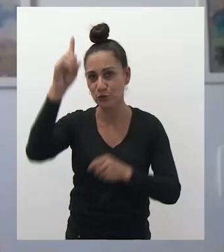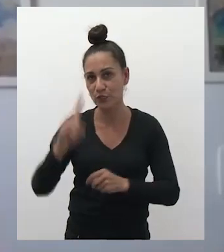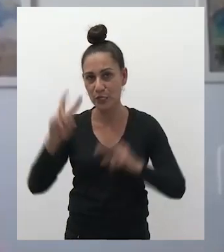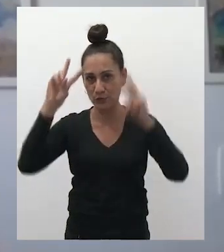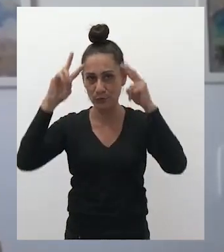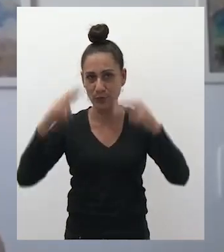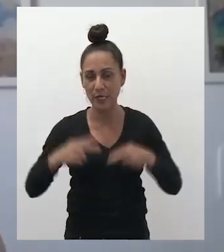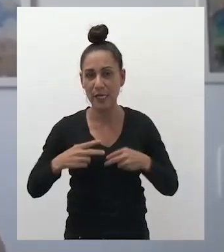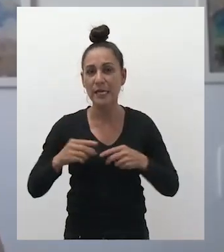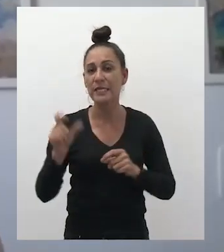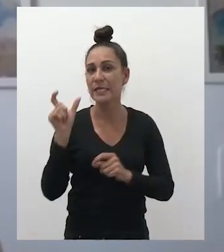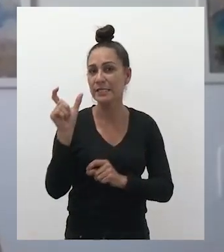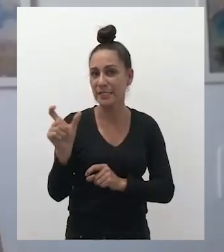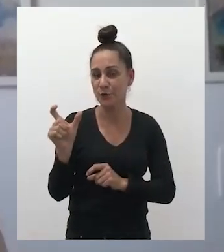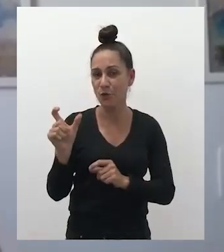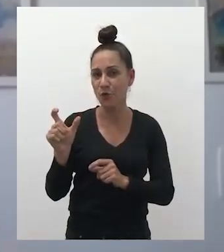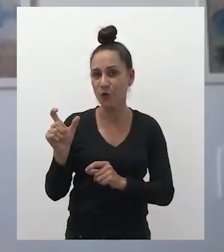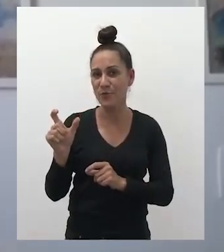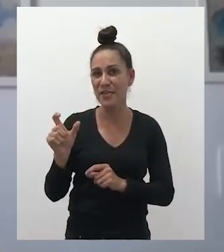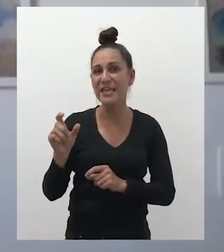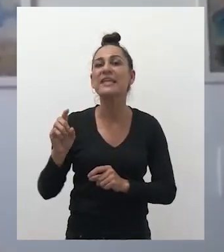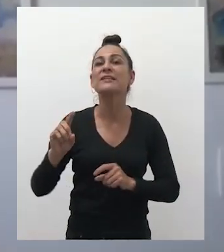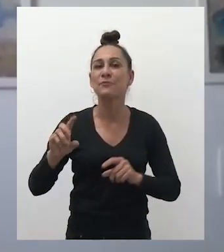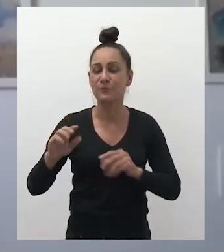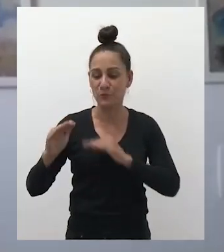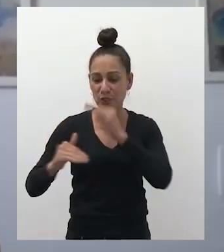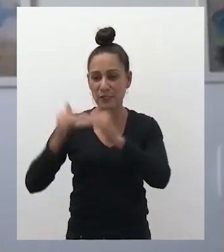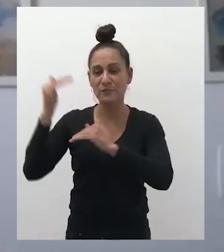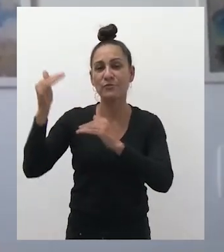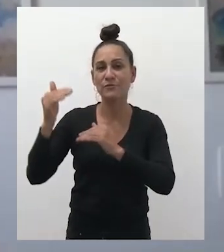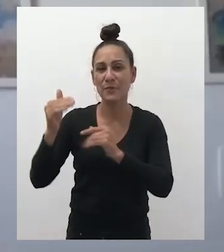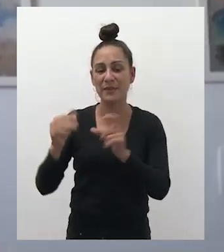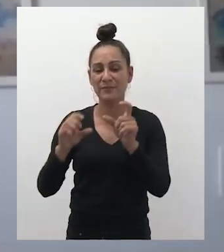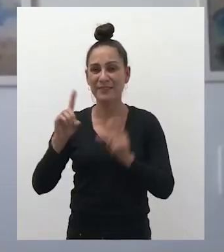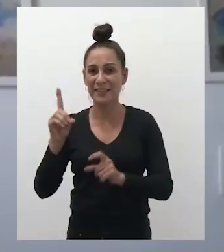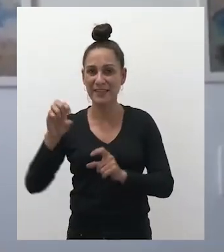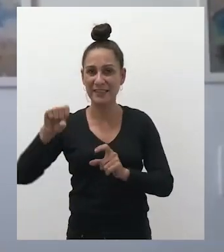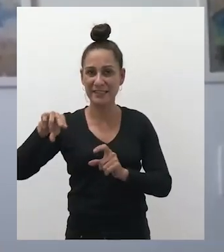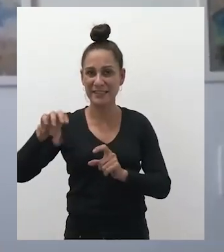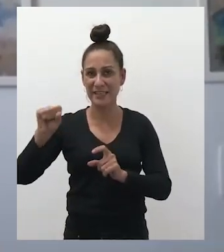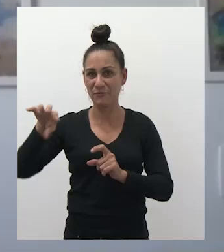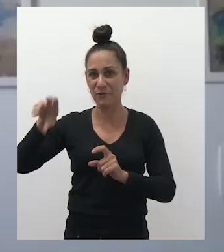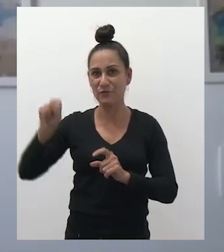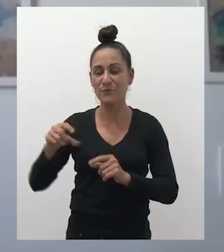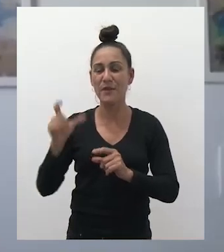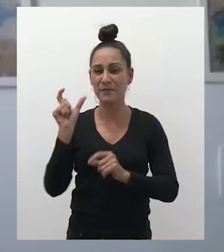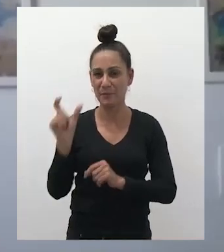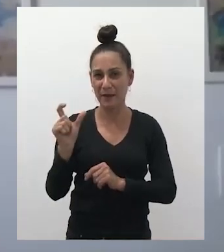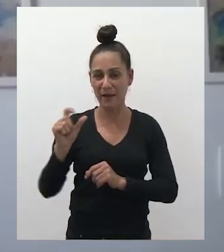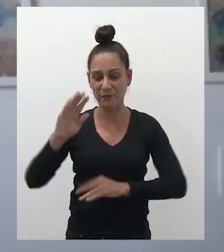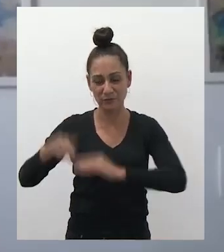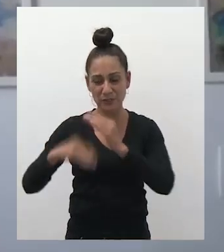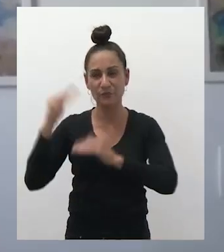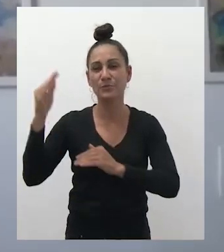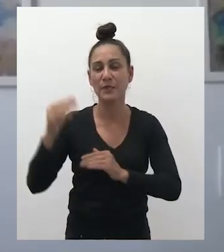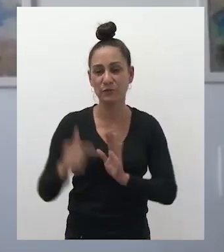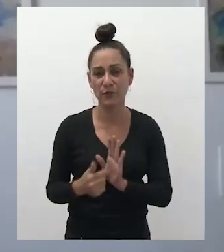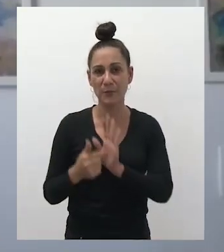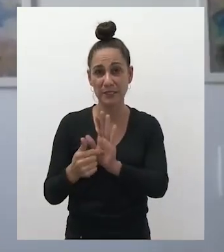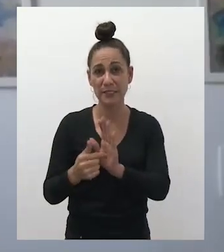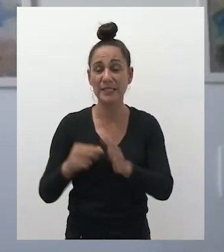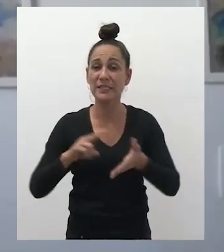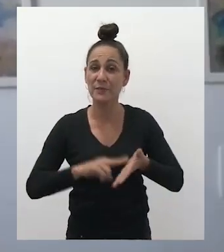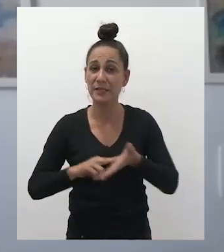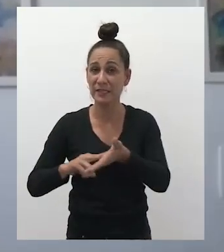nome, desenvolvimento, foi mencionado dezenas de vezes no documento da Declaração e Programa de Ação de Viena, e a Declaração do